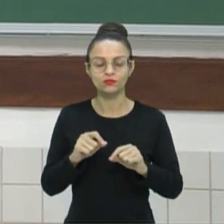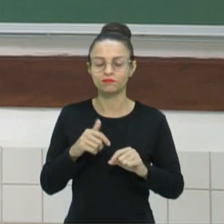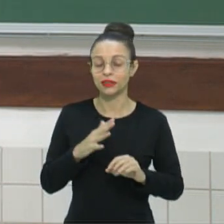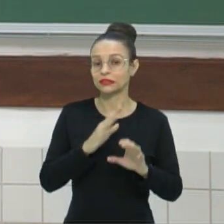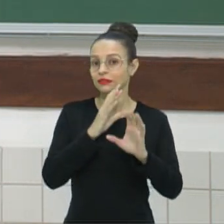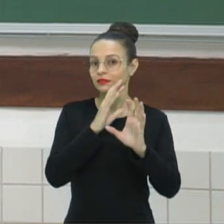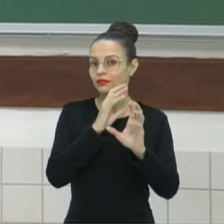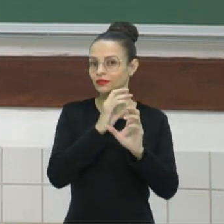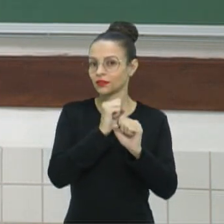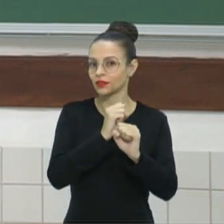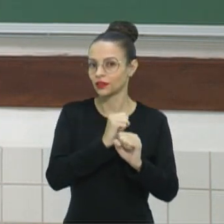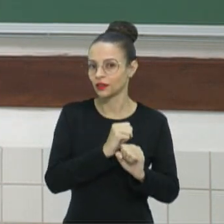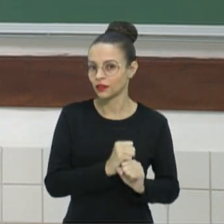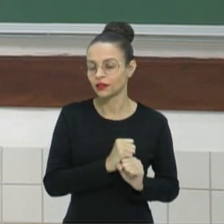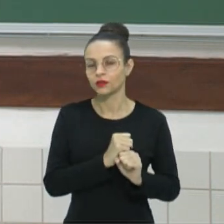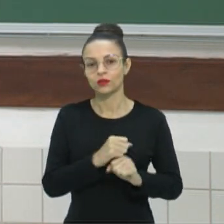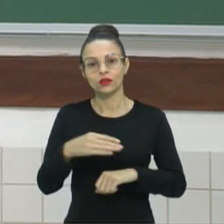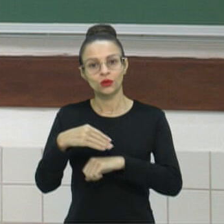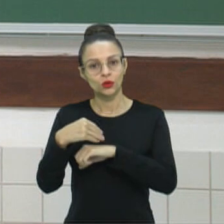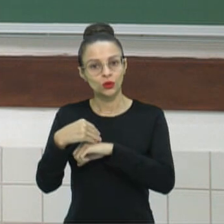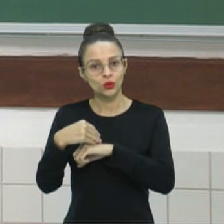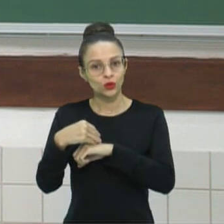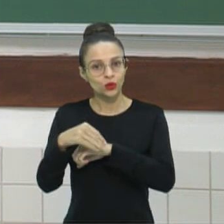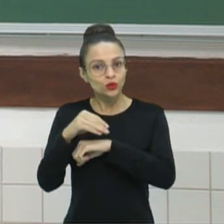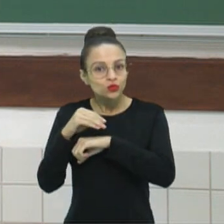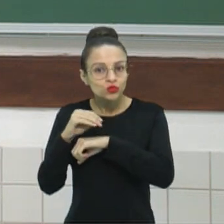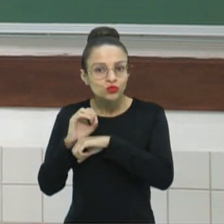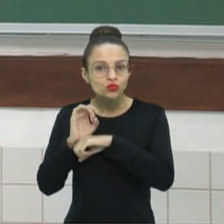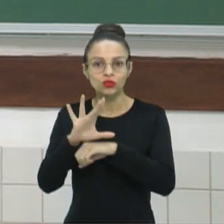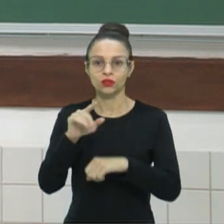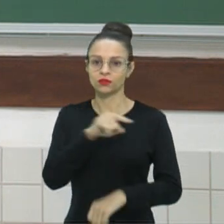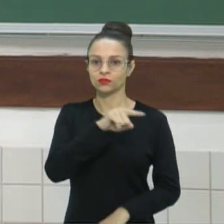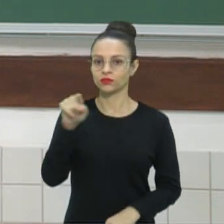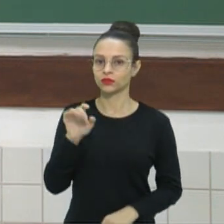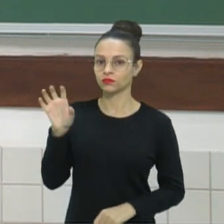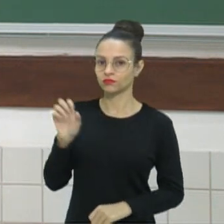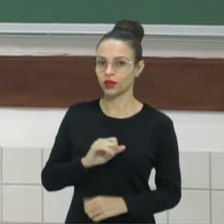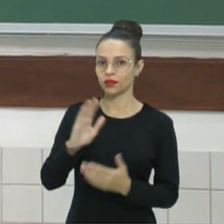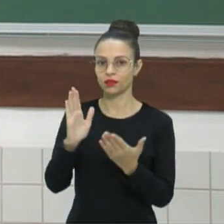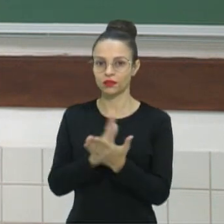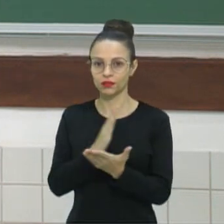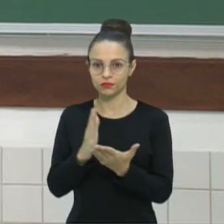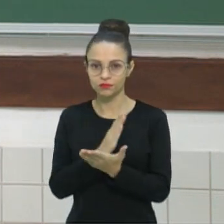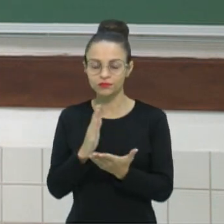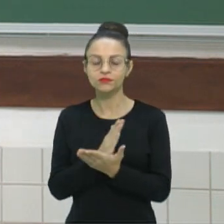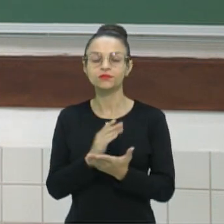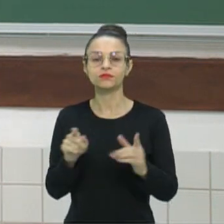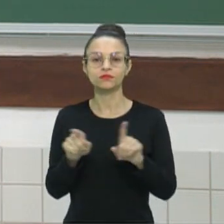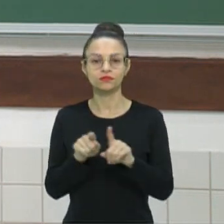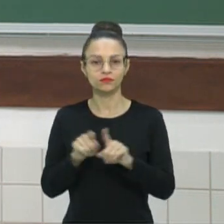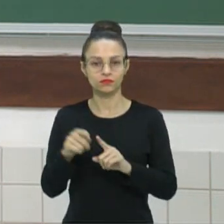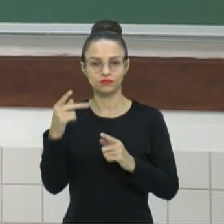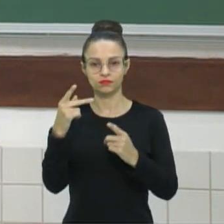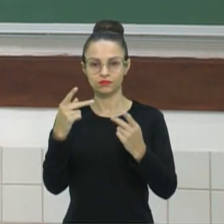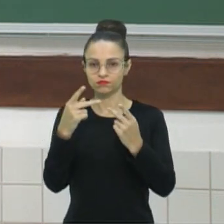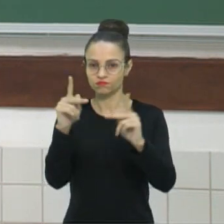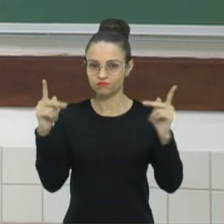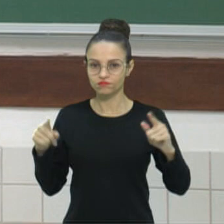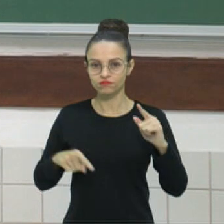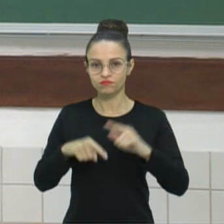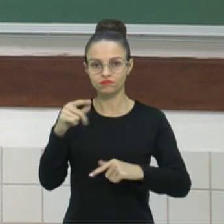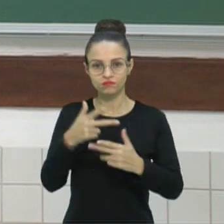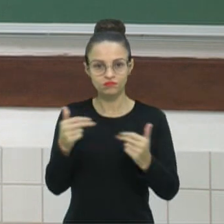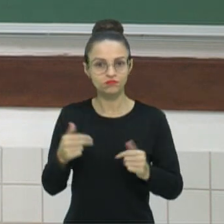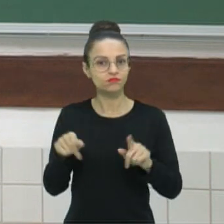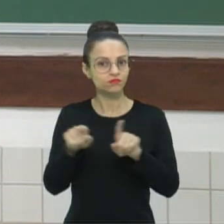cálculo, a gente vai ter que preparar. Então, eu já sugiro vocês, né, pegar um caderno aí, pegar o seu material, né, qualquer coisa, até